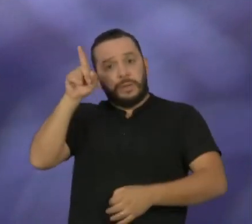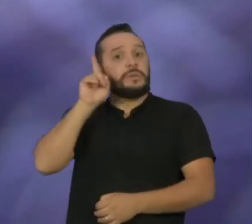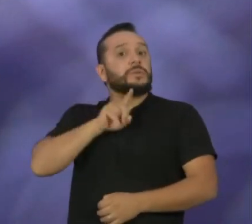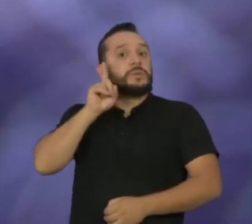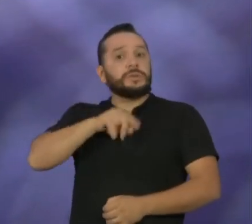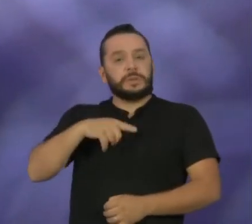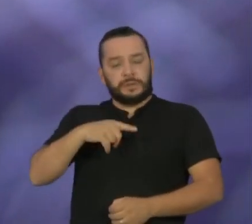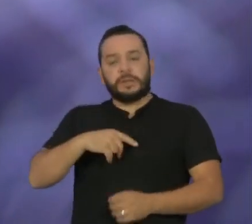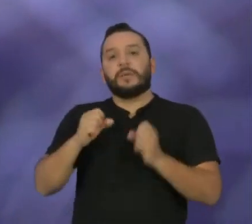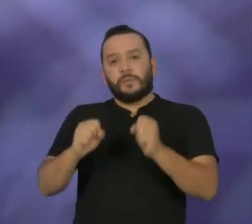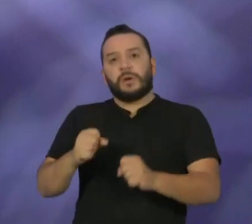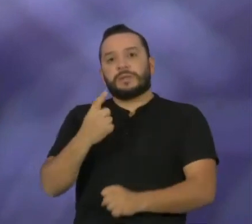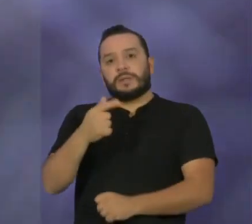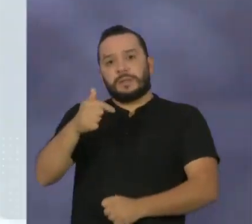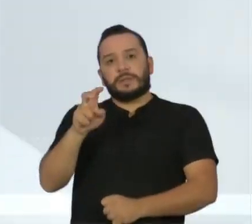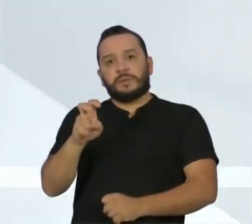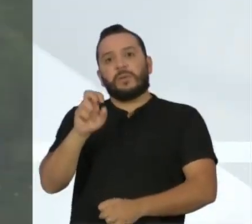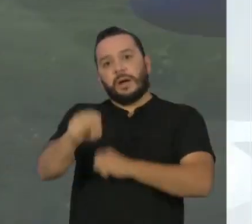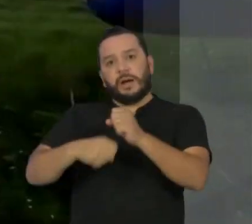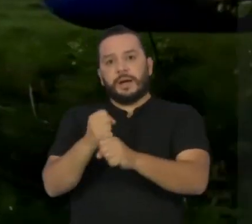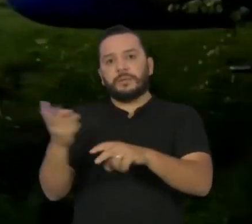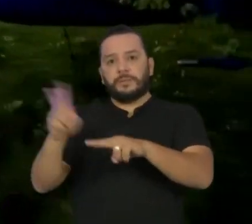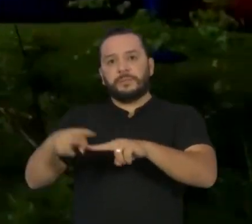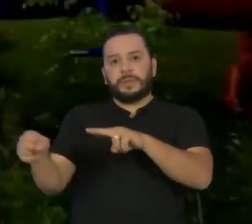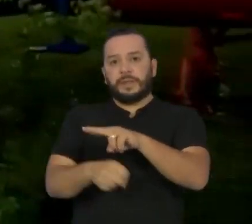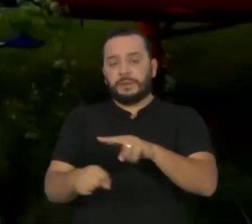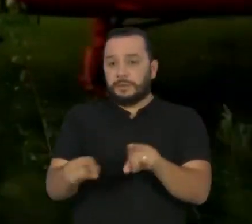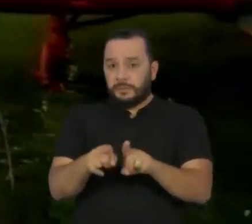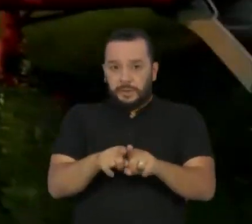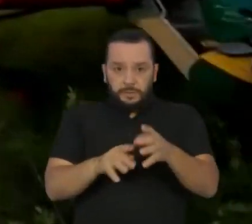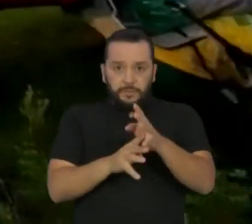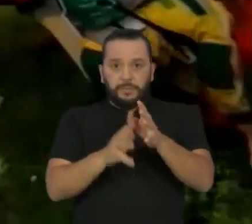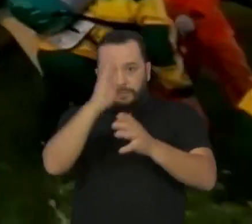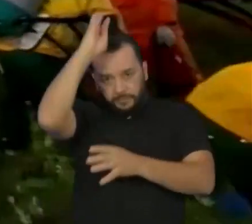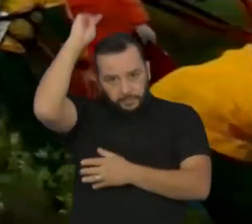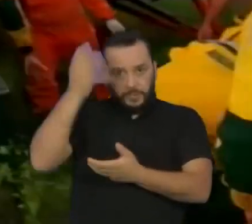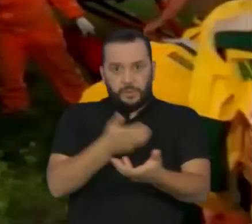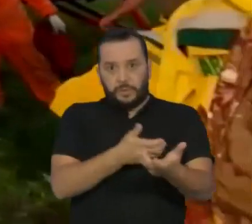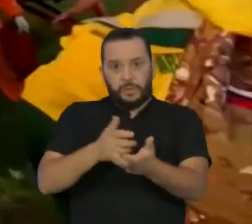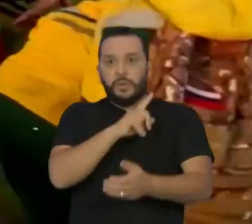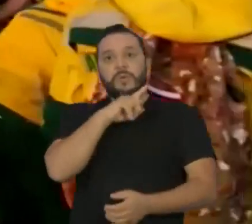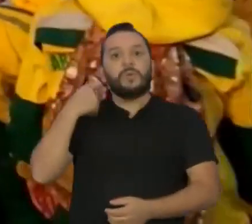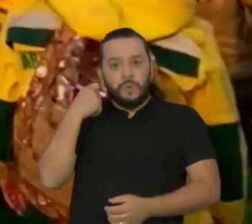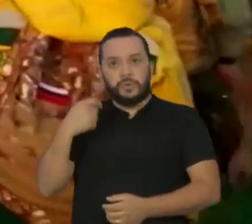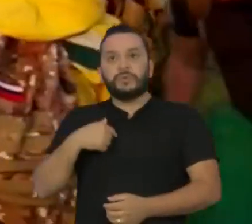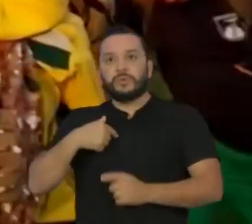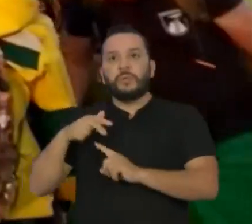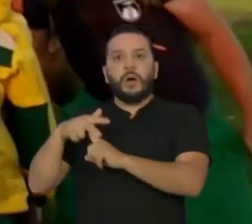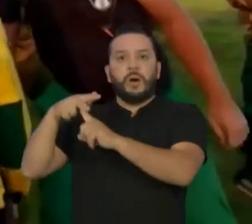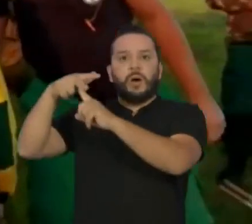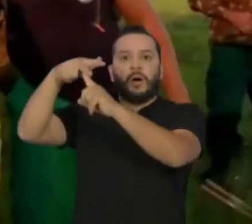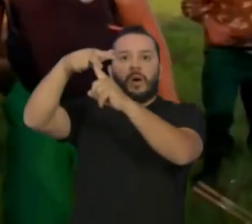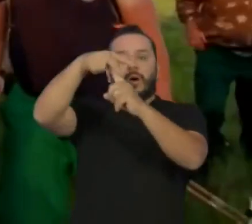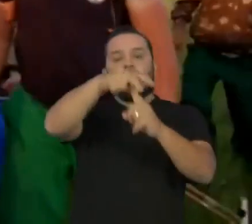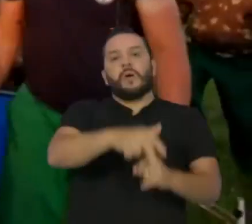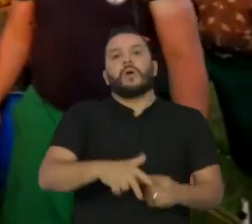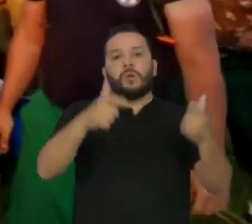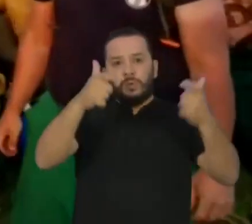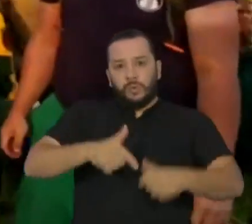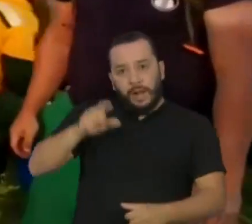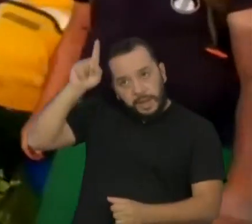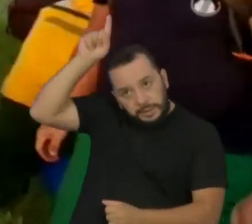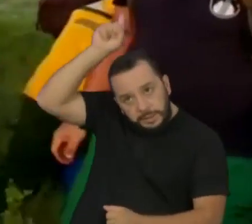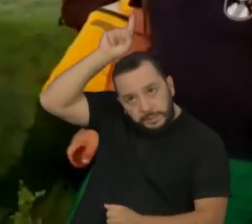até 175 anos de prisão. Bombeiros russos do Serviço Aéreo de Proteção Florestal viajaram para uma região da Sibéria na tentativa